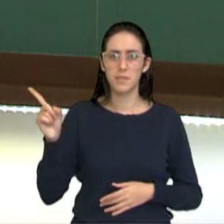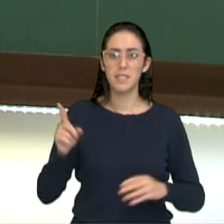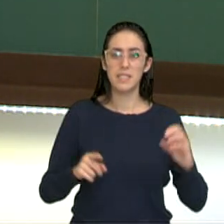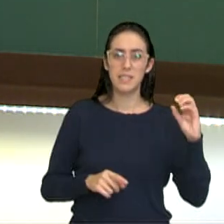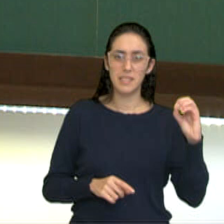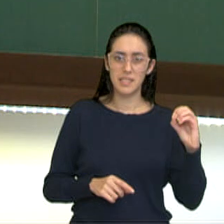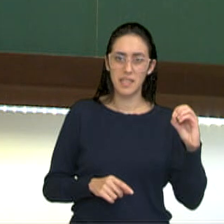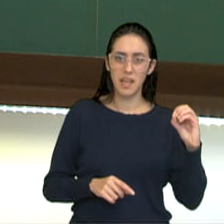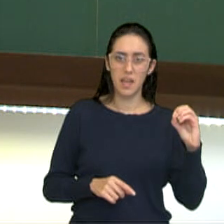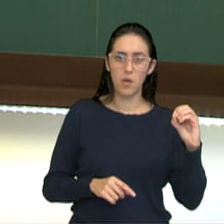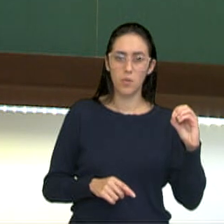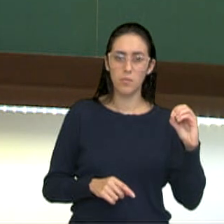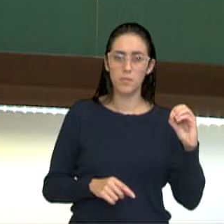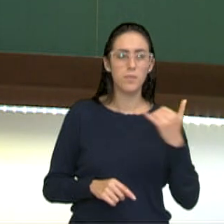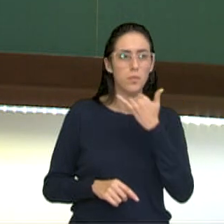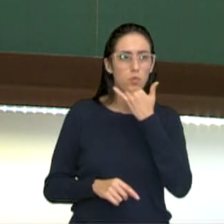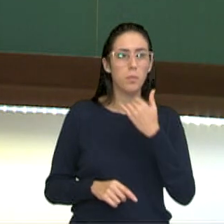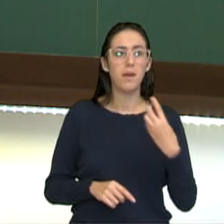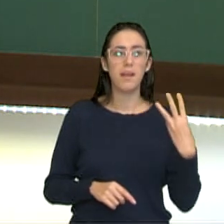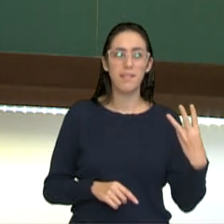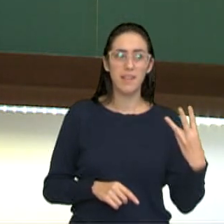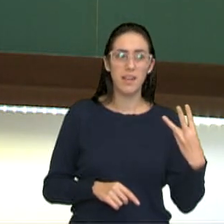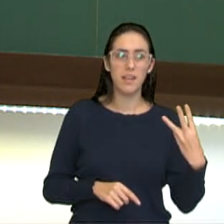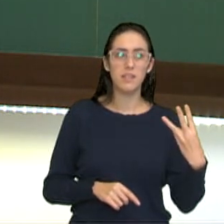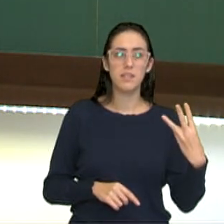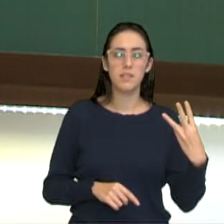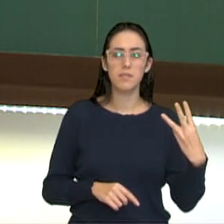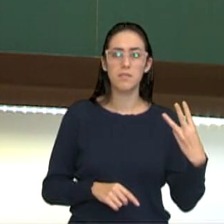0 e, ó, 3 e